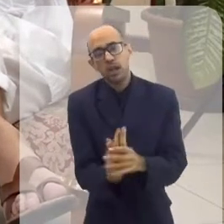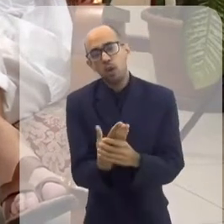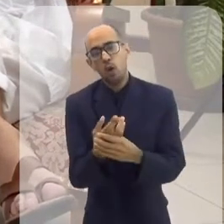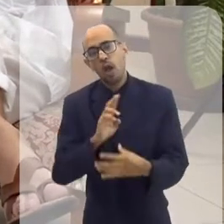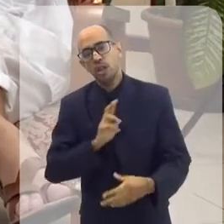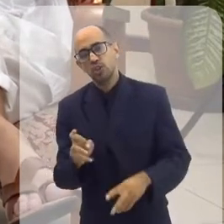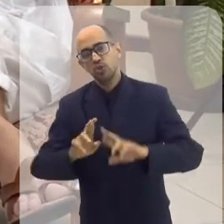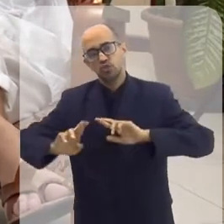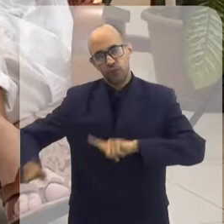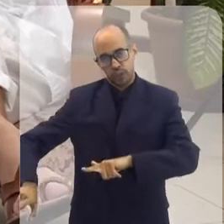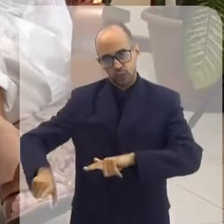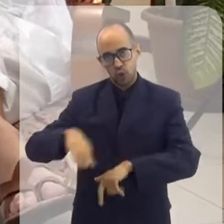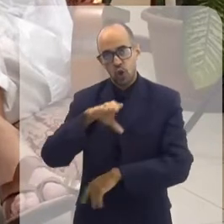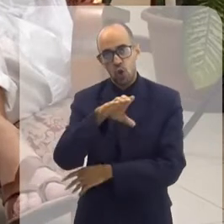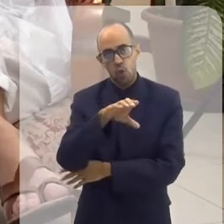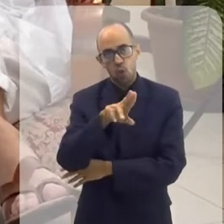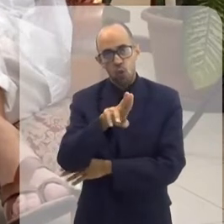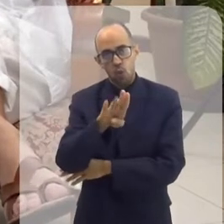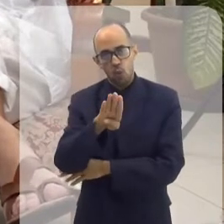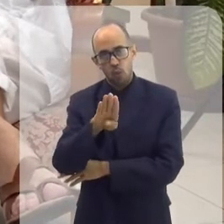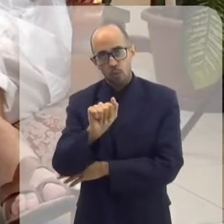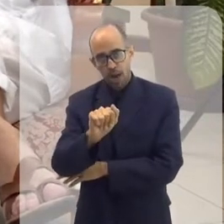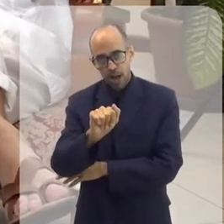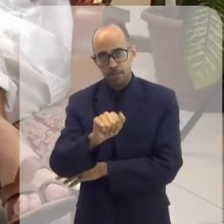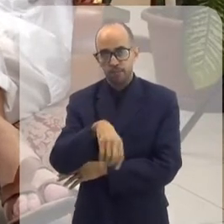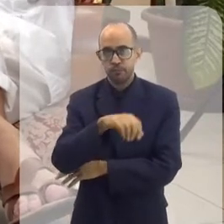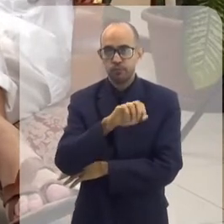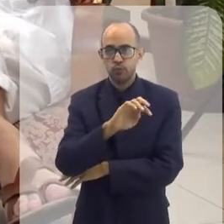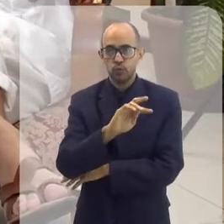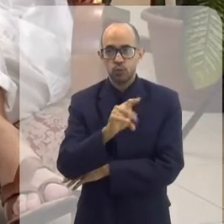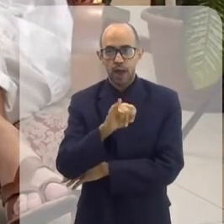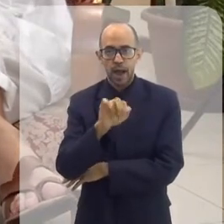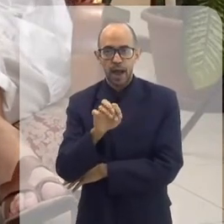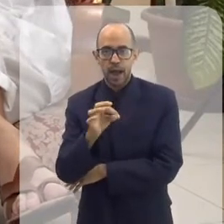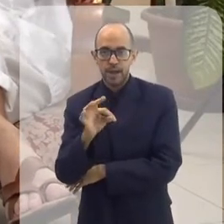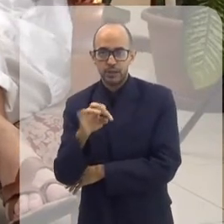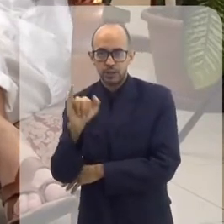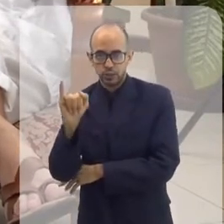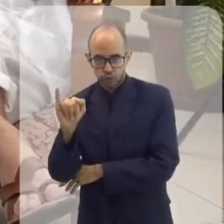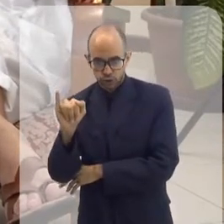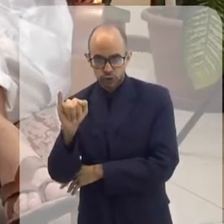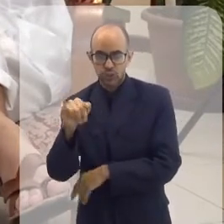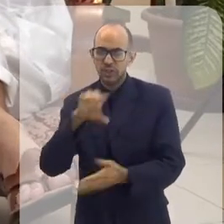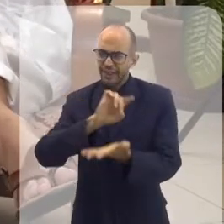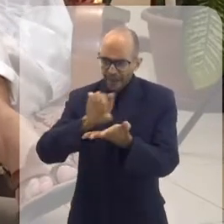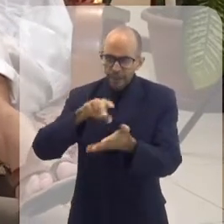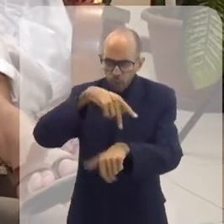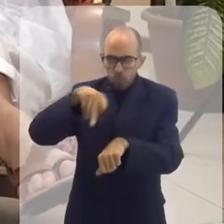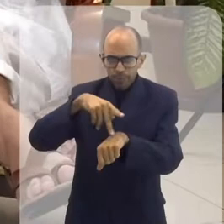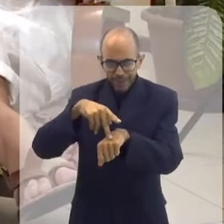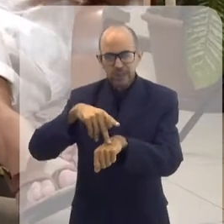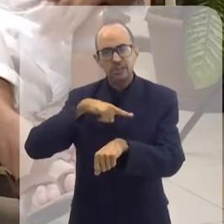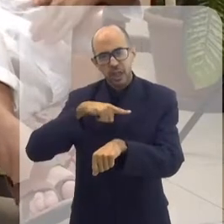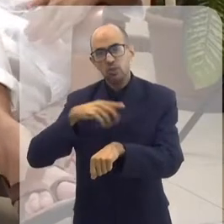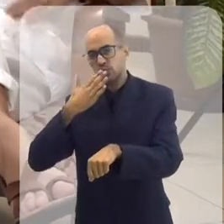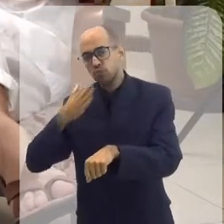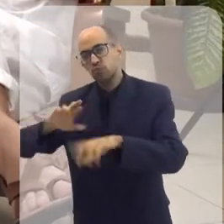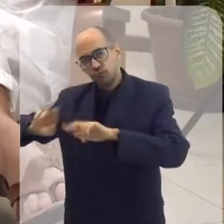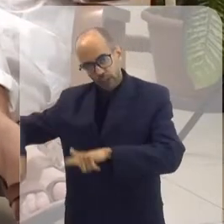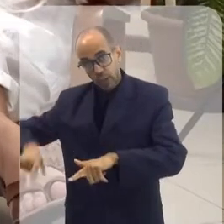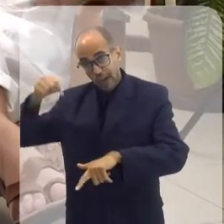diferentes e cuba a Santa Iria no Haiti o vodu o vodun no Brasil candomblé